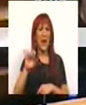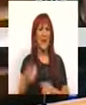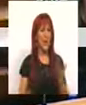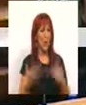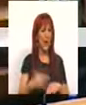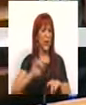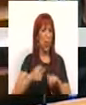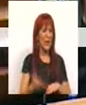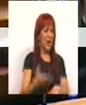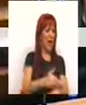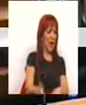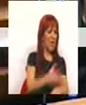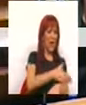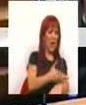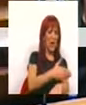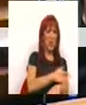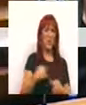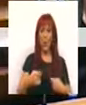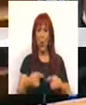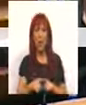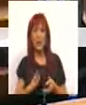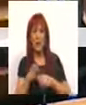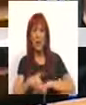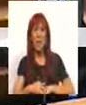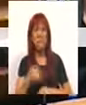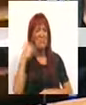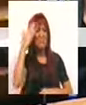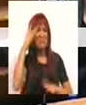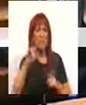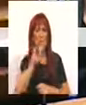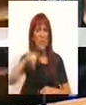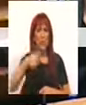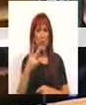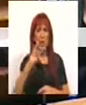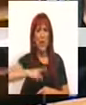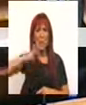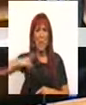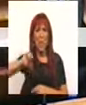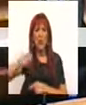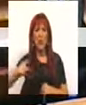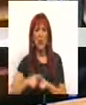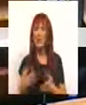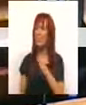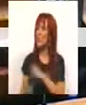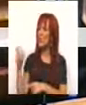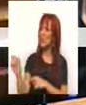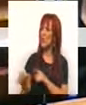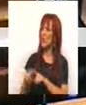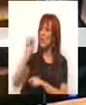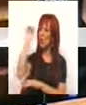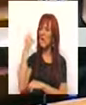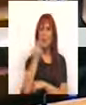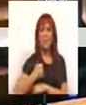anos anteriores, o custo desta intervenção é estimado em 1,2 milhões de euros provenientes do Fundo Florestal